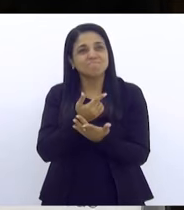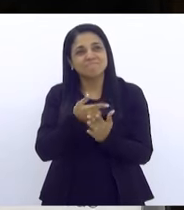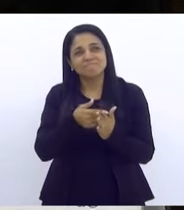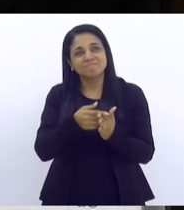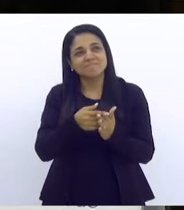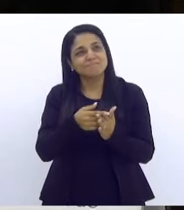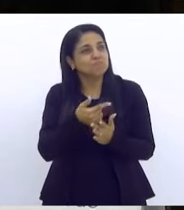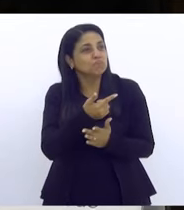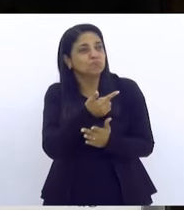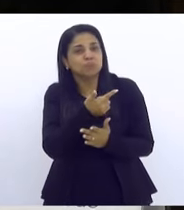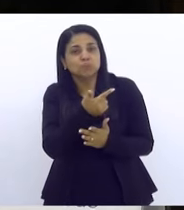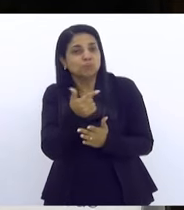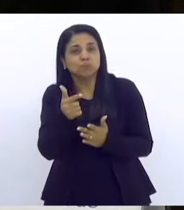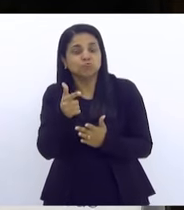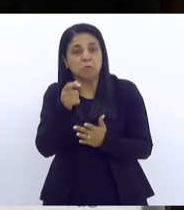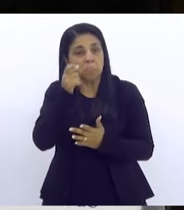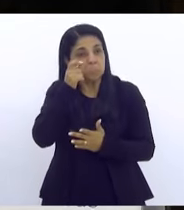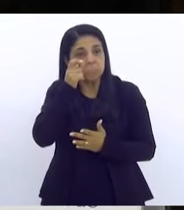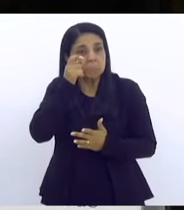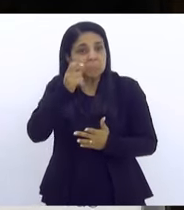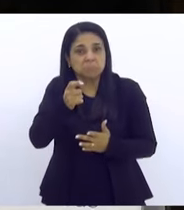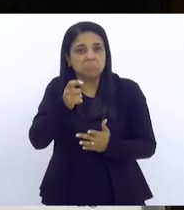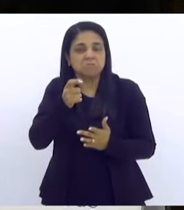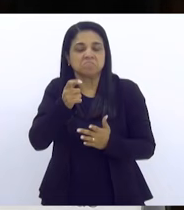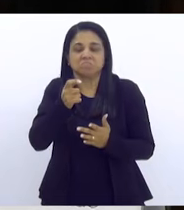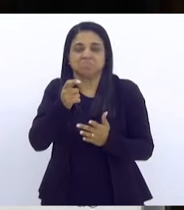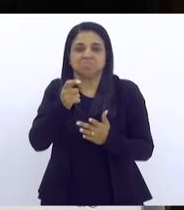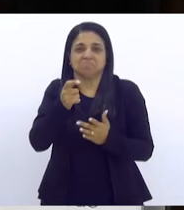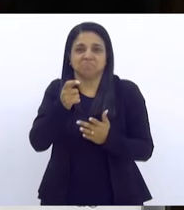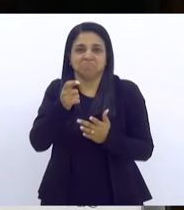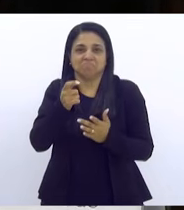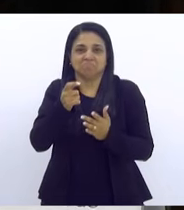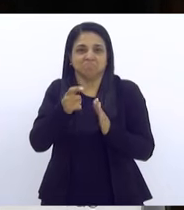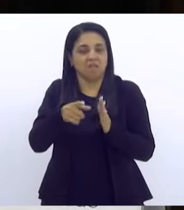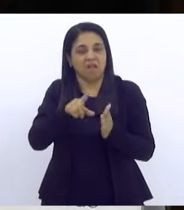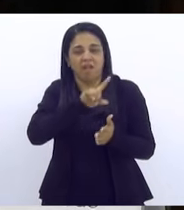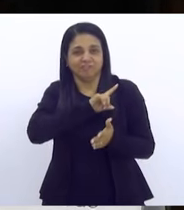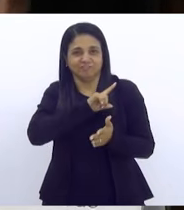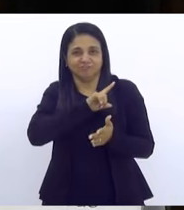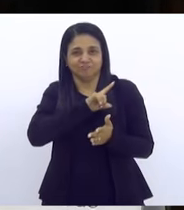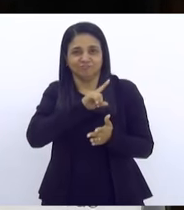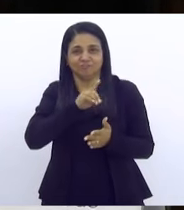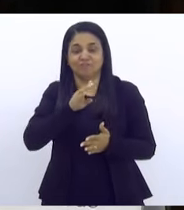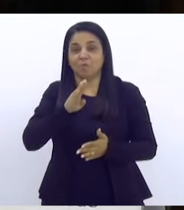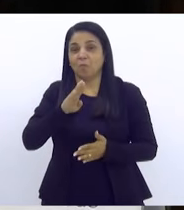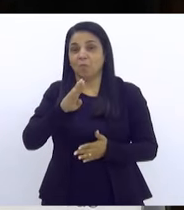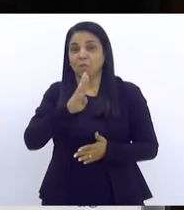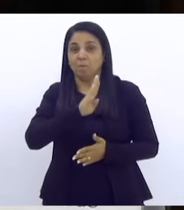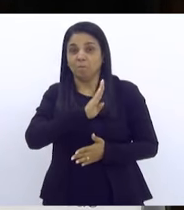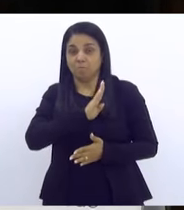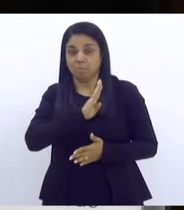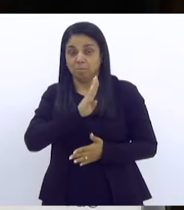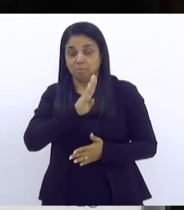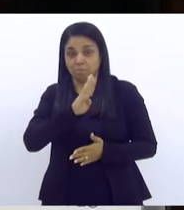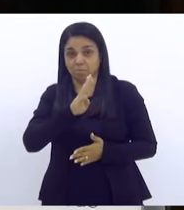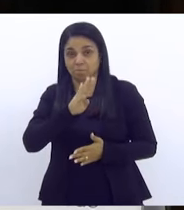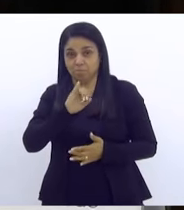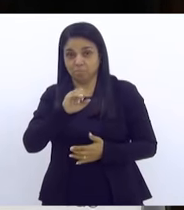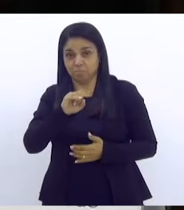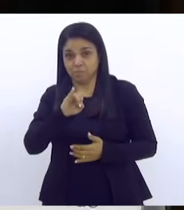pretensões muito grandes. Como o Bispo Macedo mesmo dizia, que não tinha pretensão de fazer a igreja do jeito que ela é